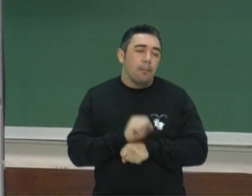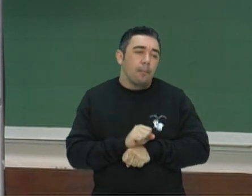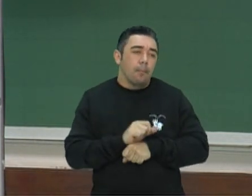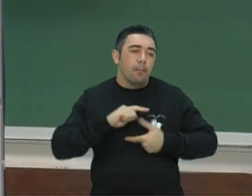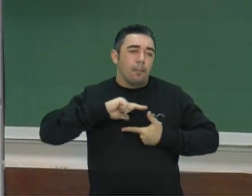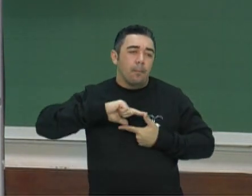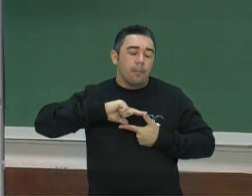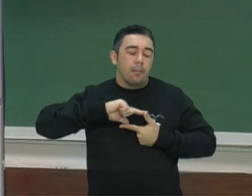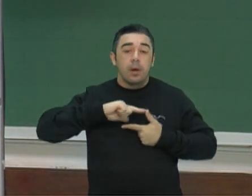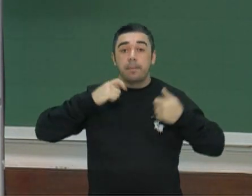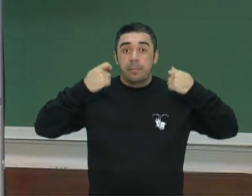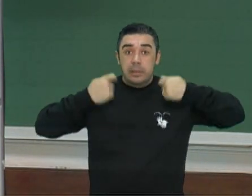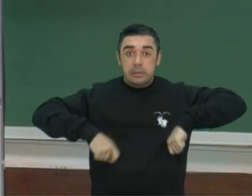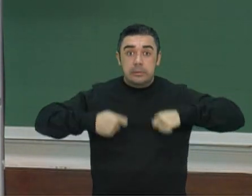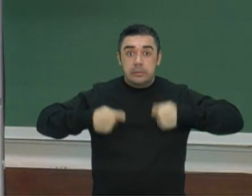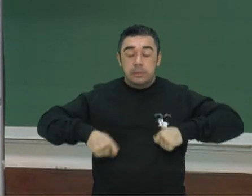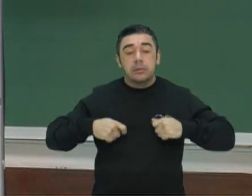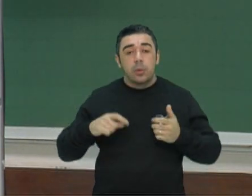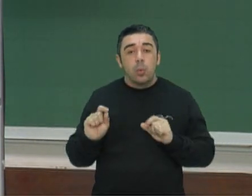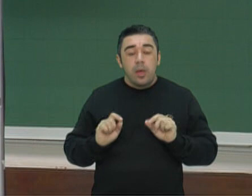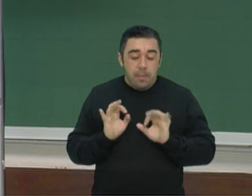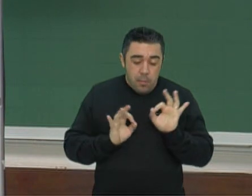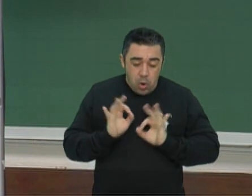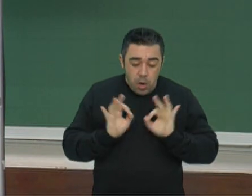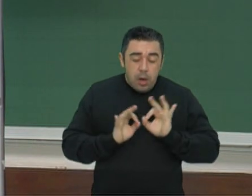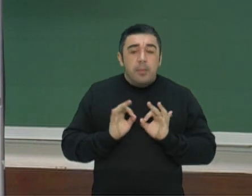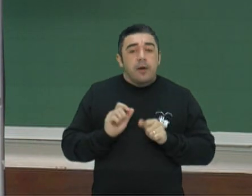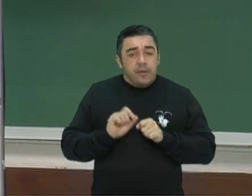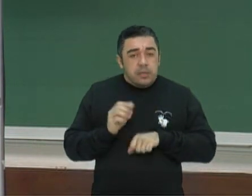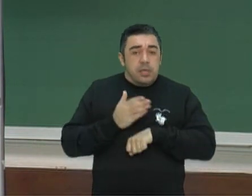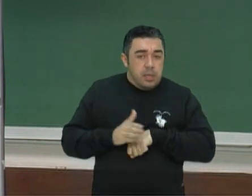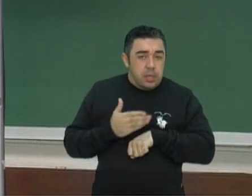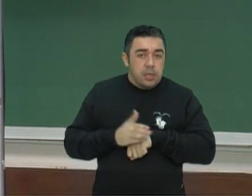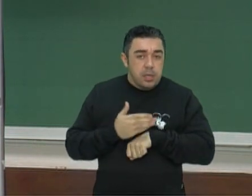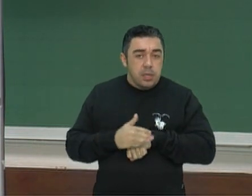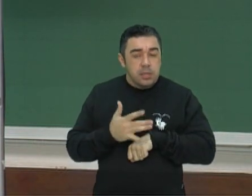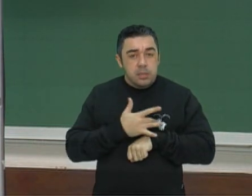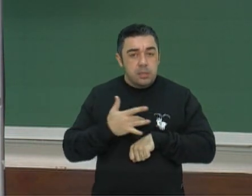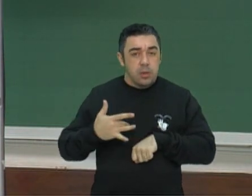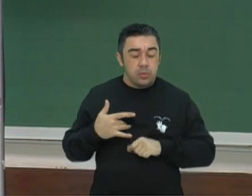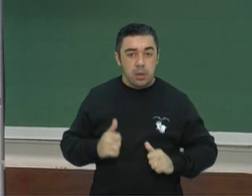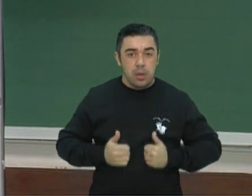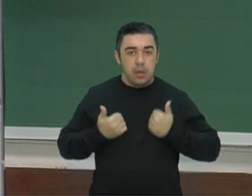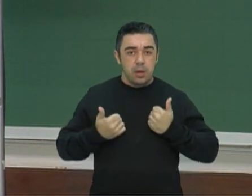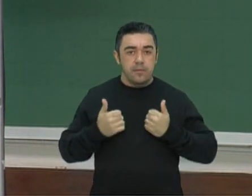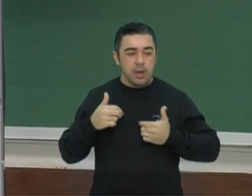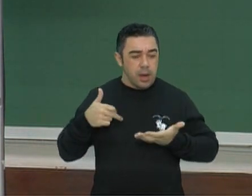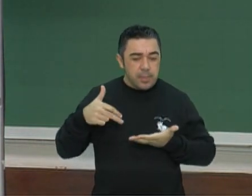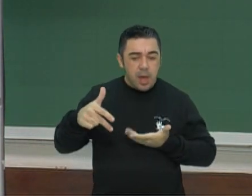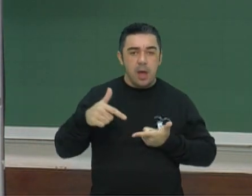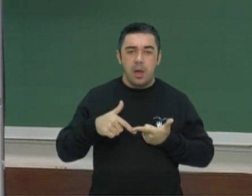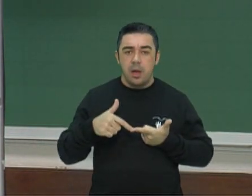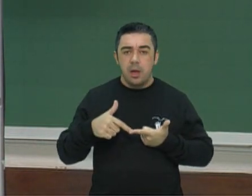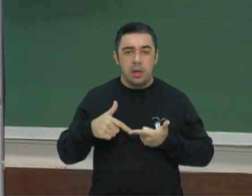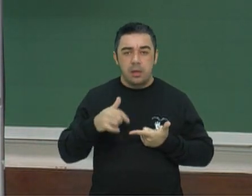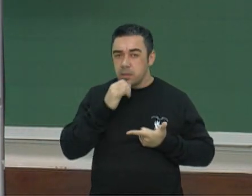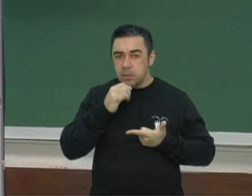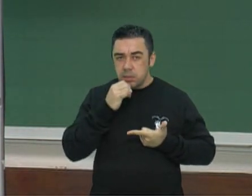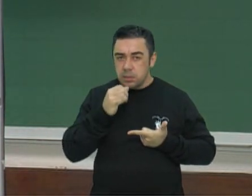sedentário. É necessário a pessoa programar atividades físicas, né, saudáveis ali, caminhadas, atividades,